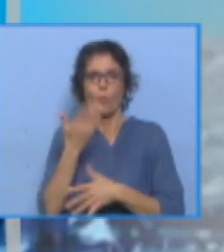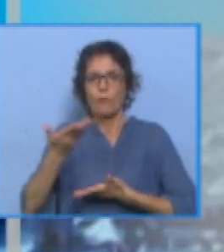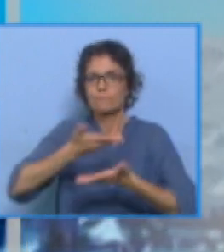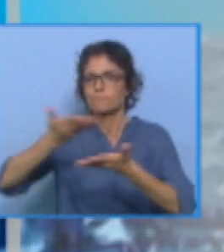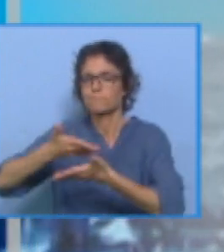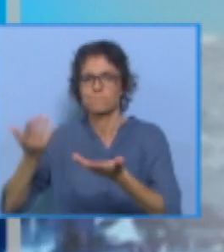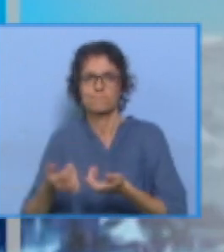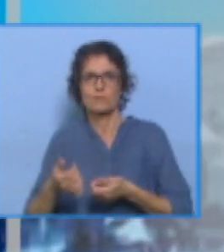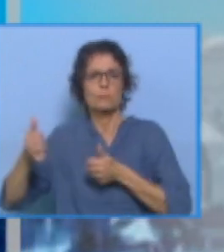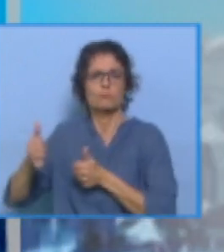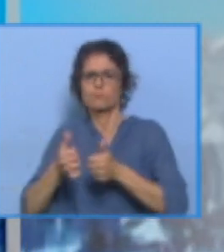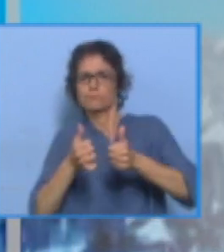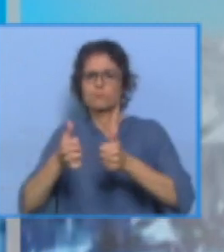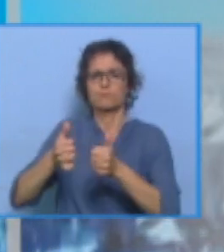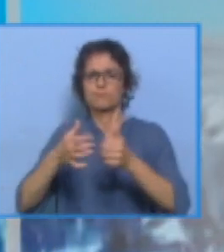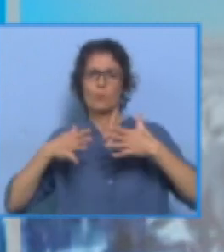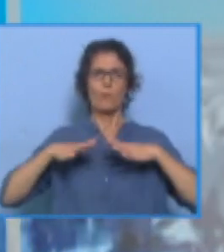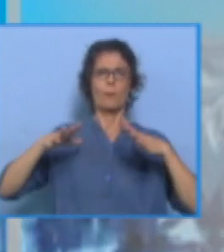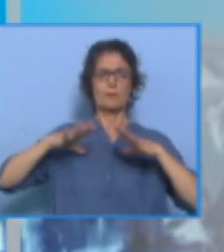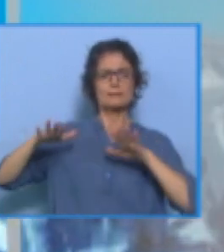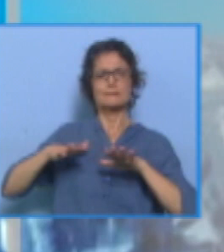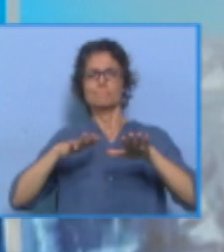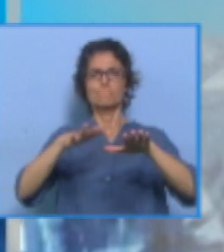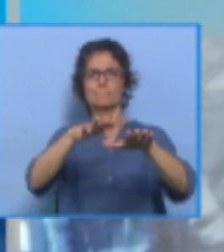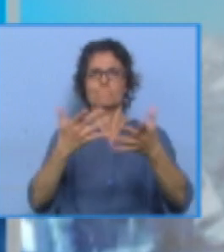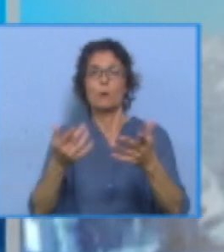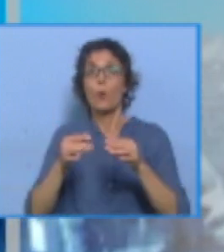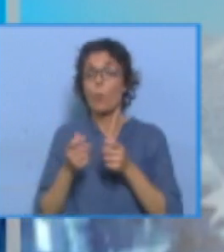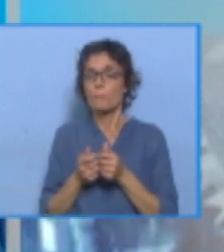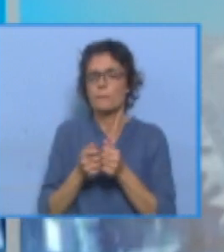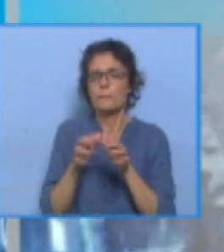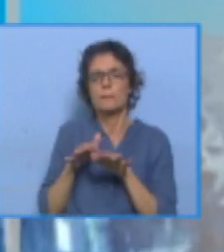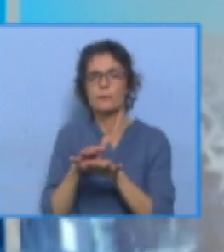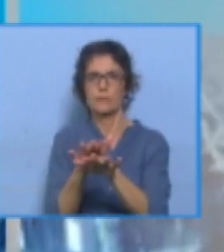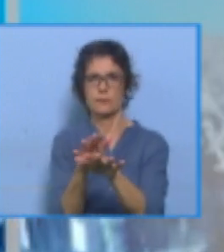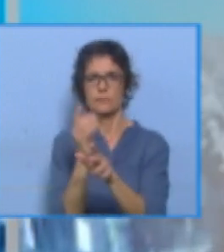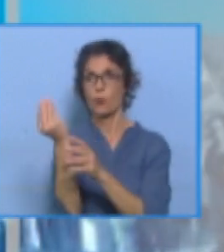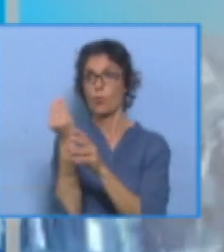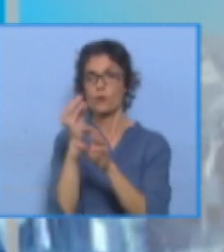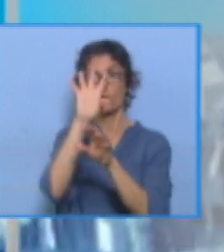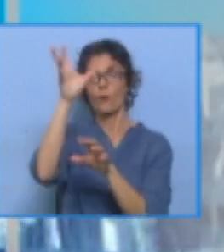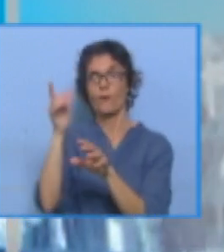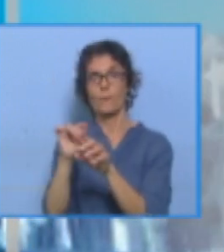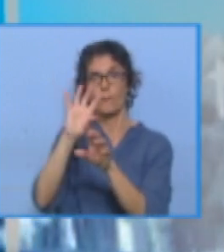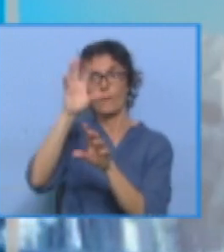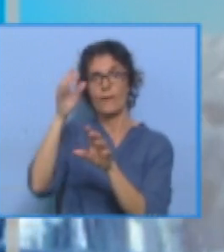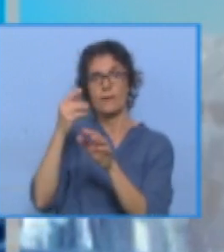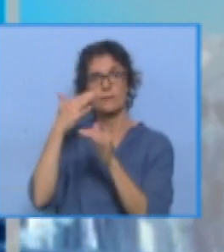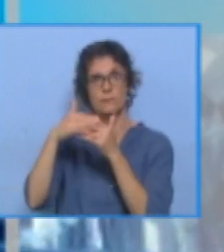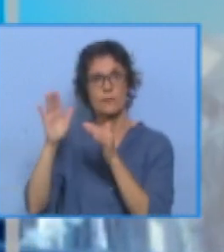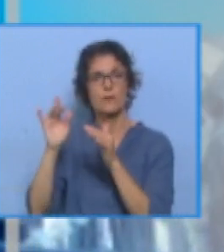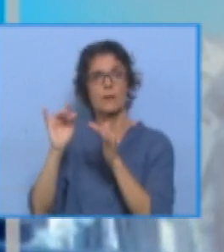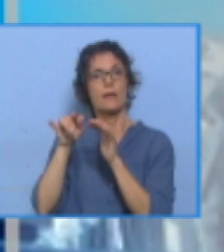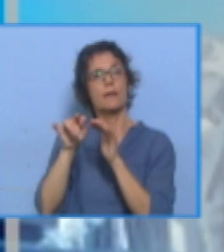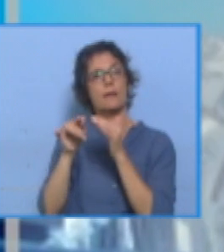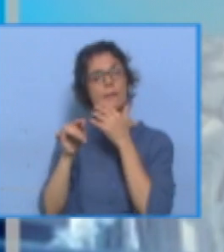de uma caminhada, numa peregrinação, num encontro com jovens também de outros países, ou até mesmo